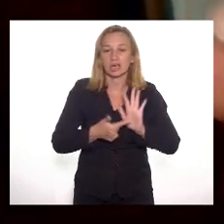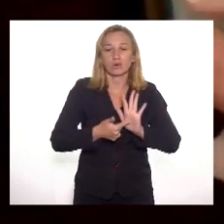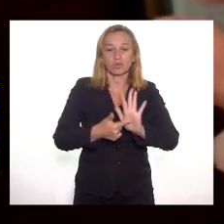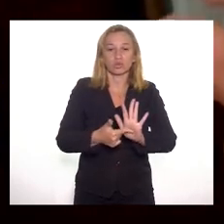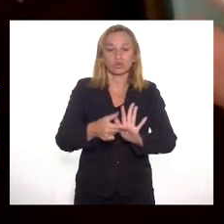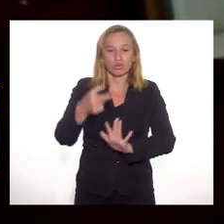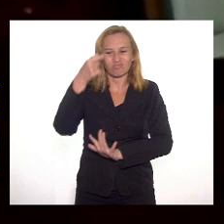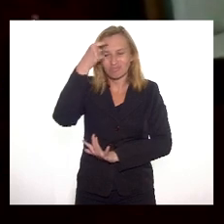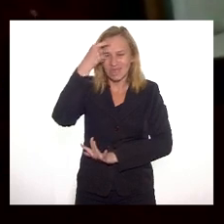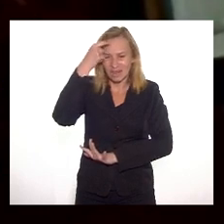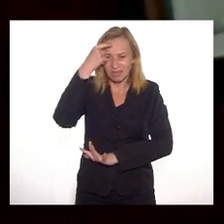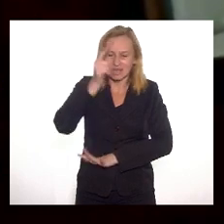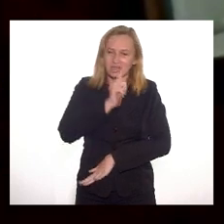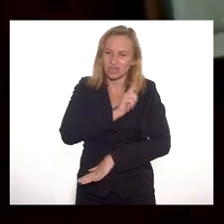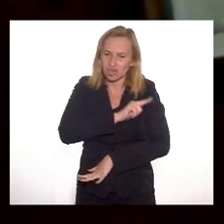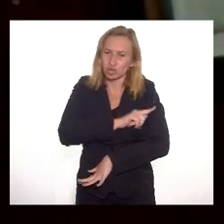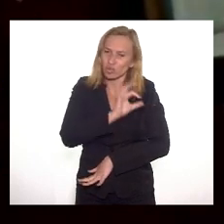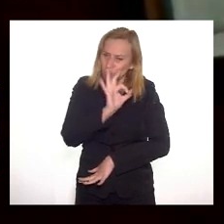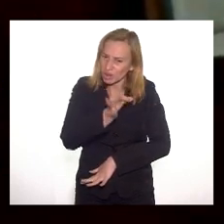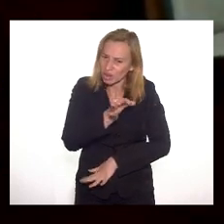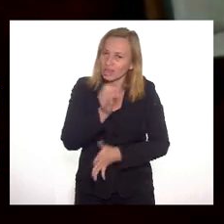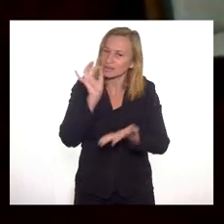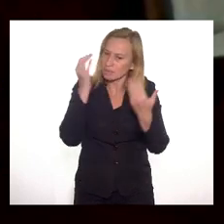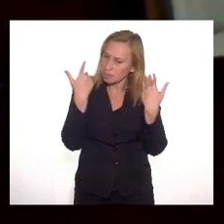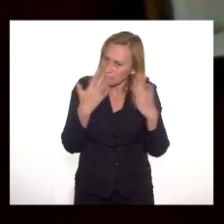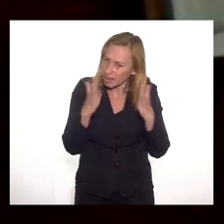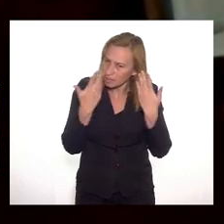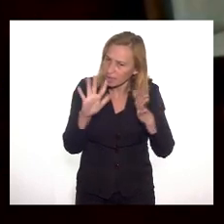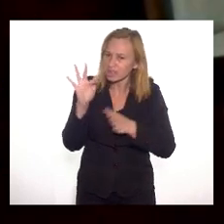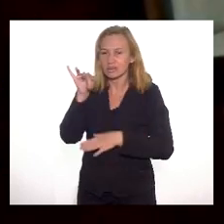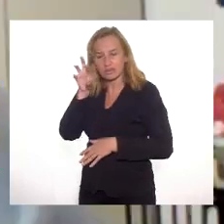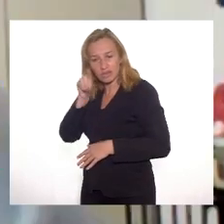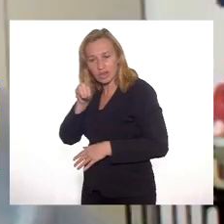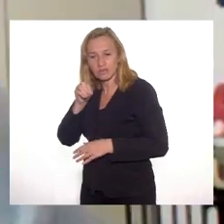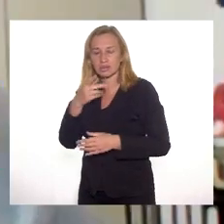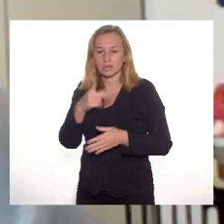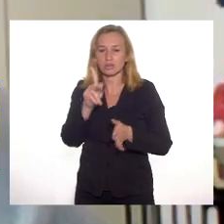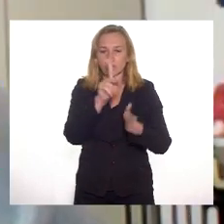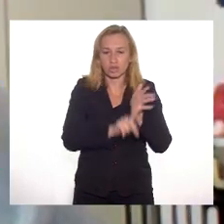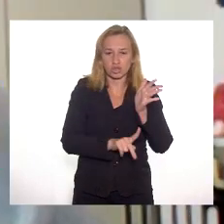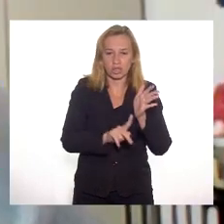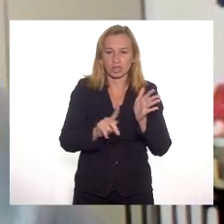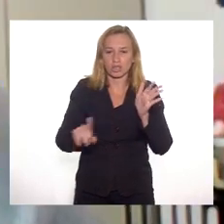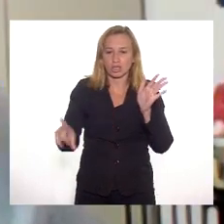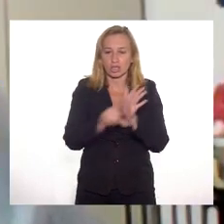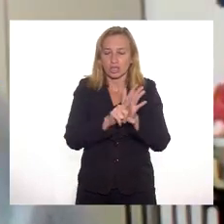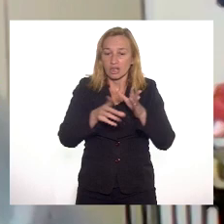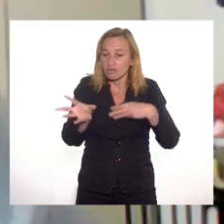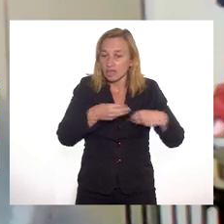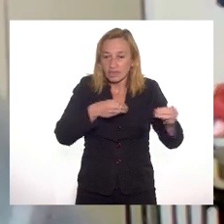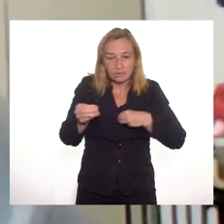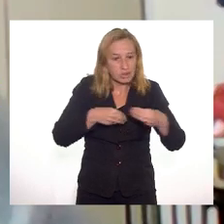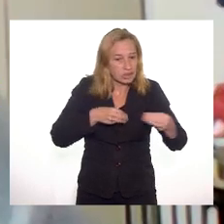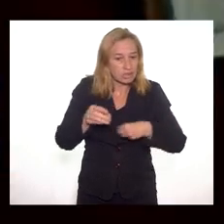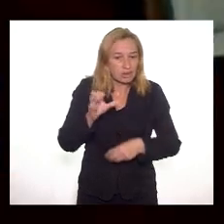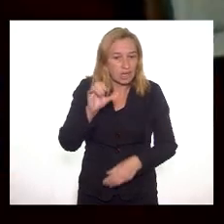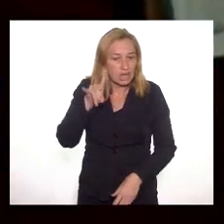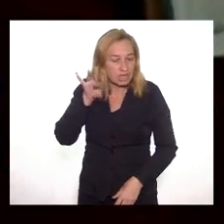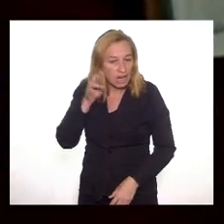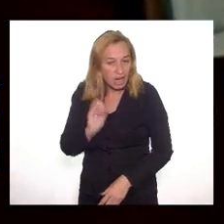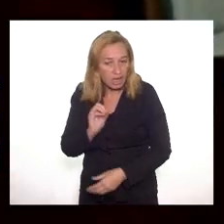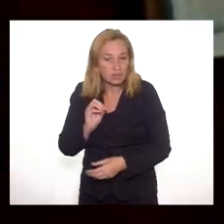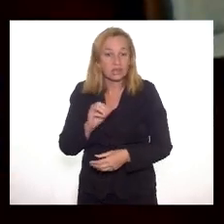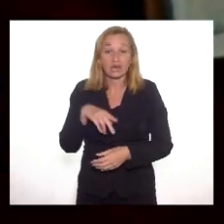uma cabeça de gestor. Né, parabéns mesmo, Flávio, por esse teu projeto de lei, flexibilizando o calendário letivo.